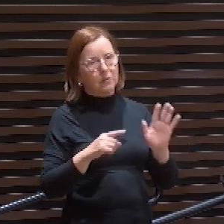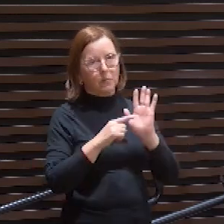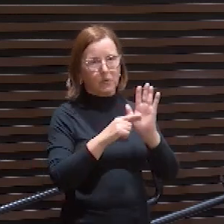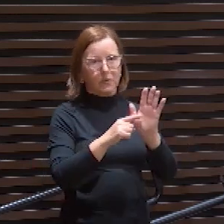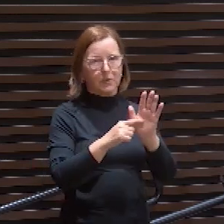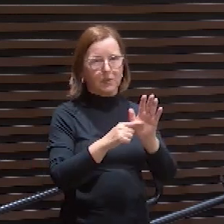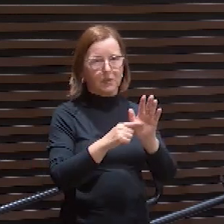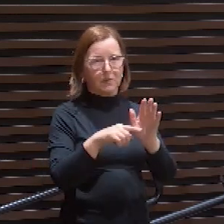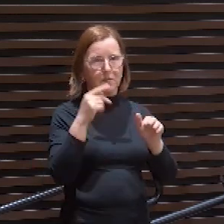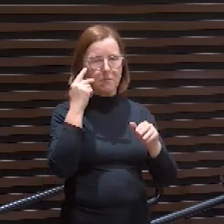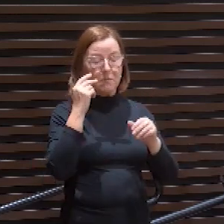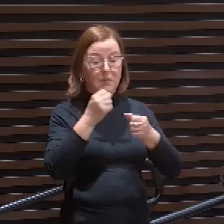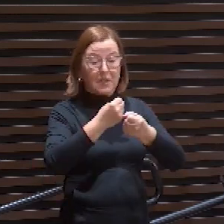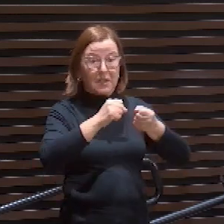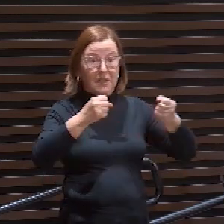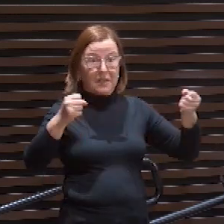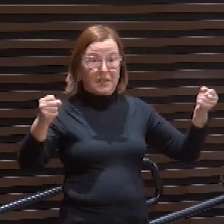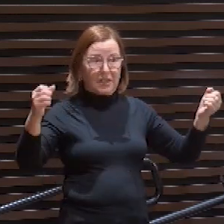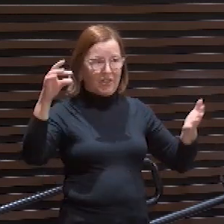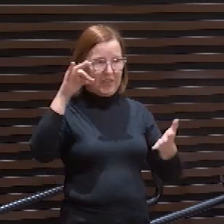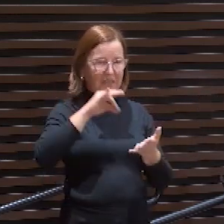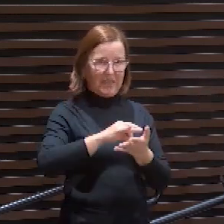grande realidade.